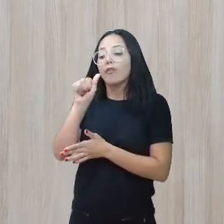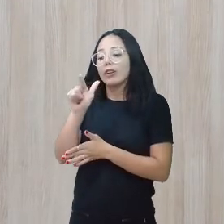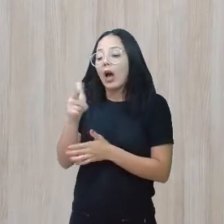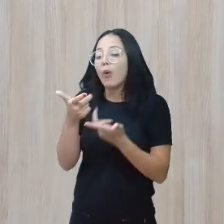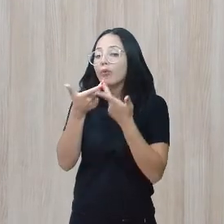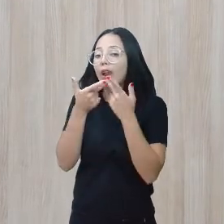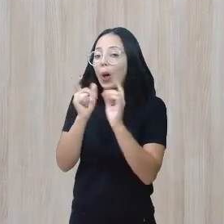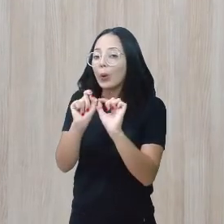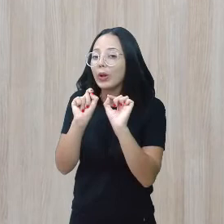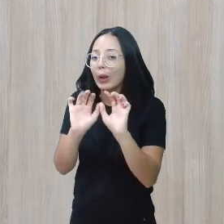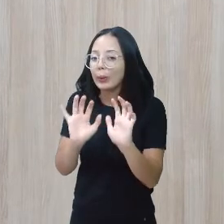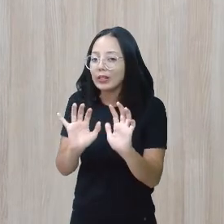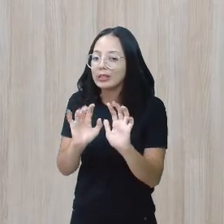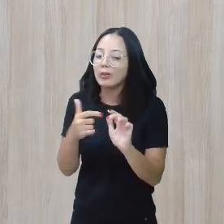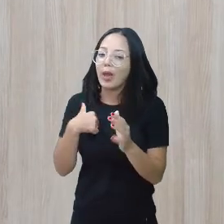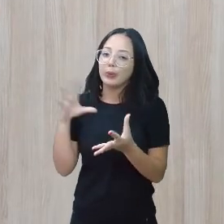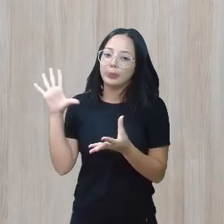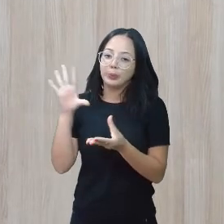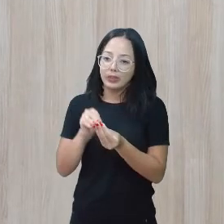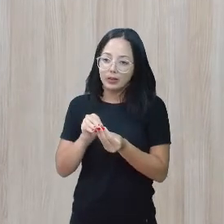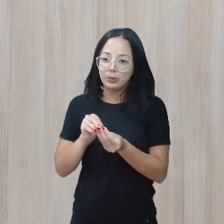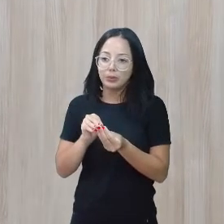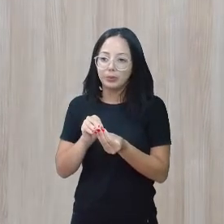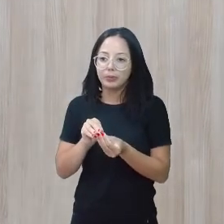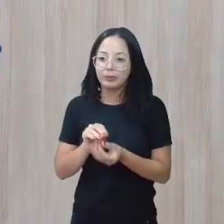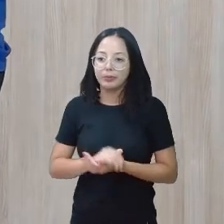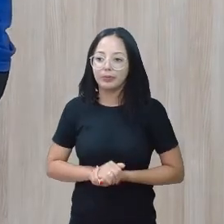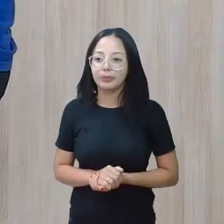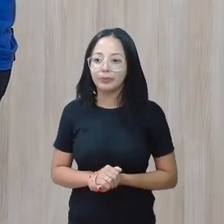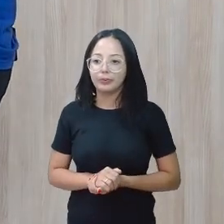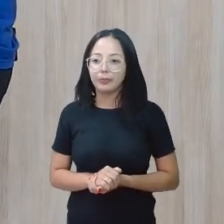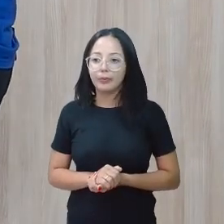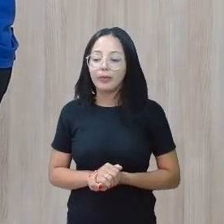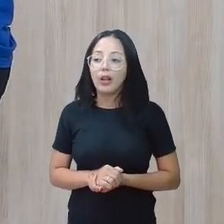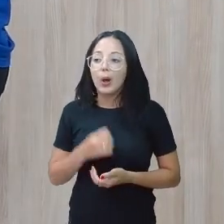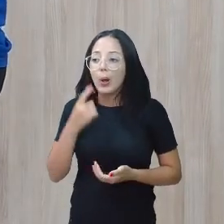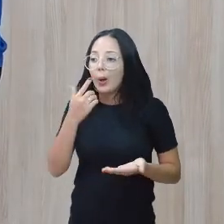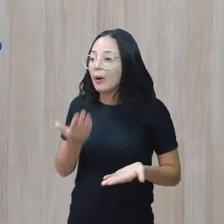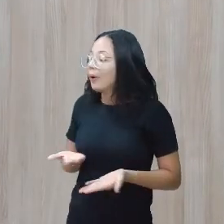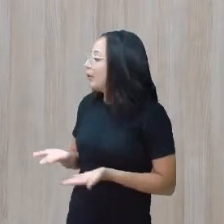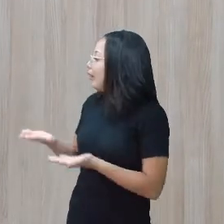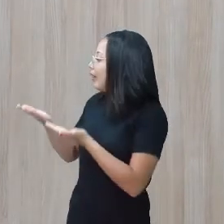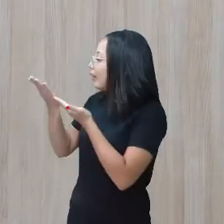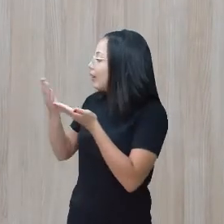dizer com isso? Faço o resumo. Ó, eu trouxe aqui um